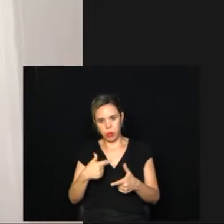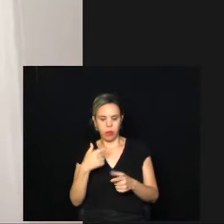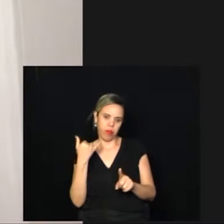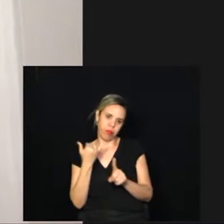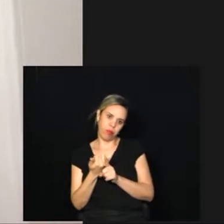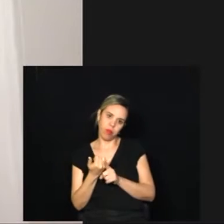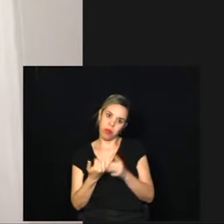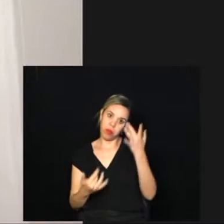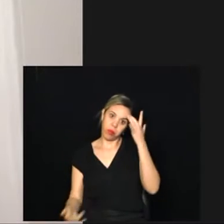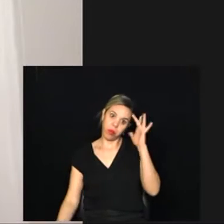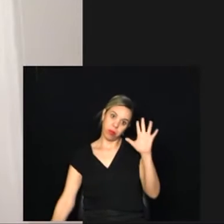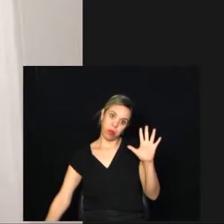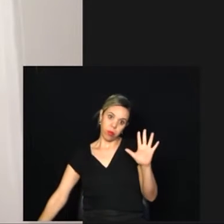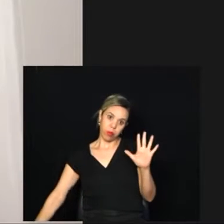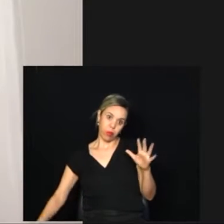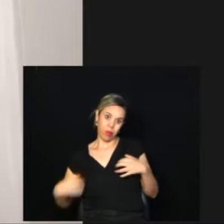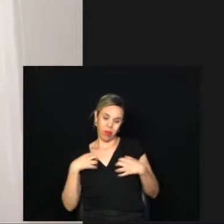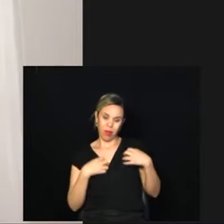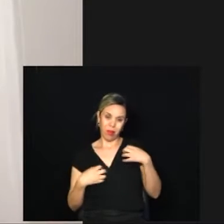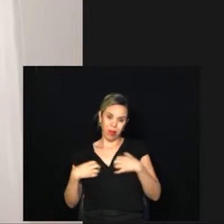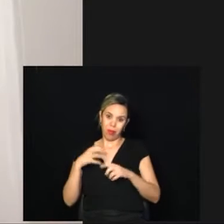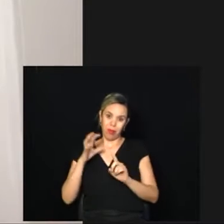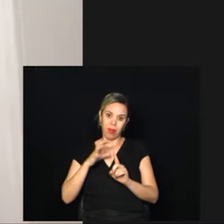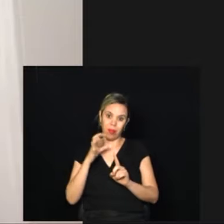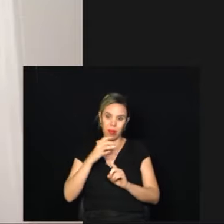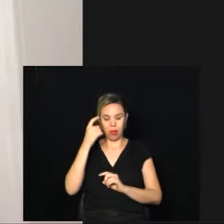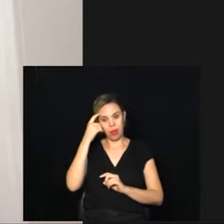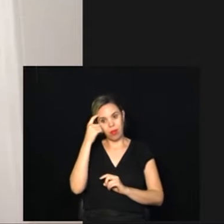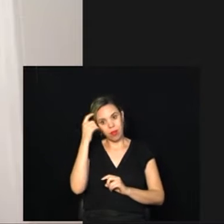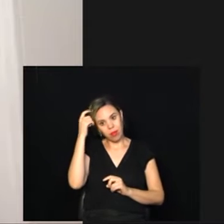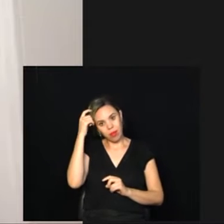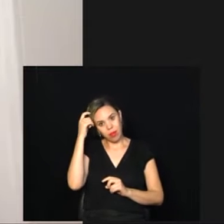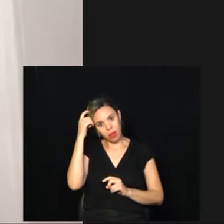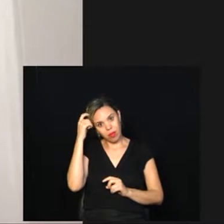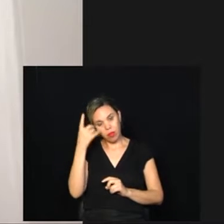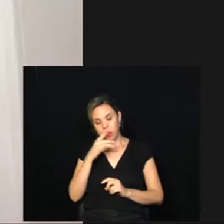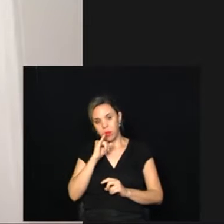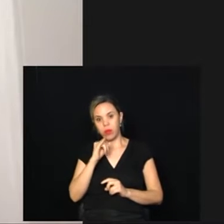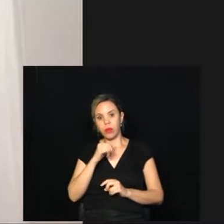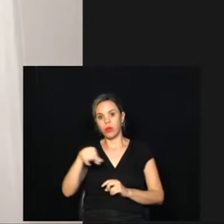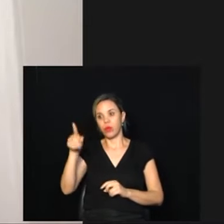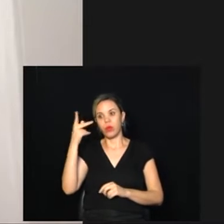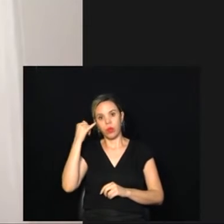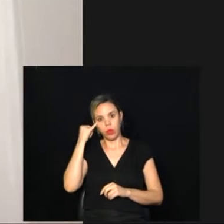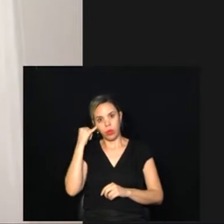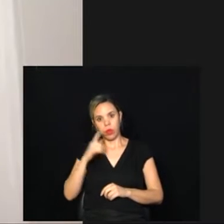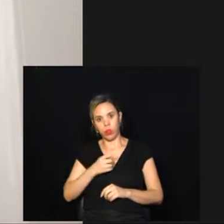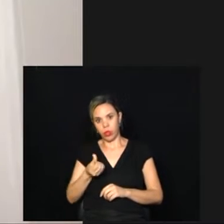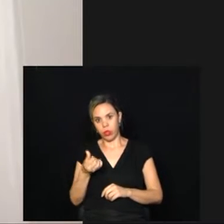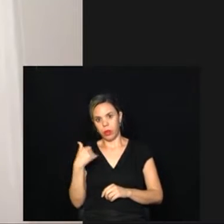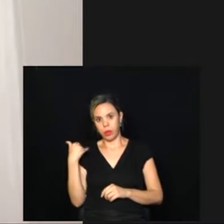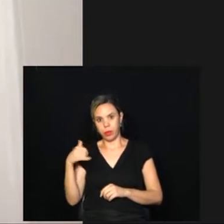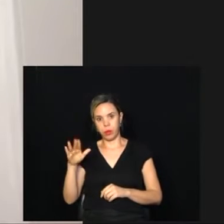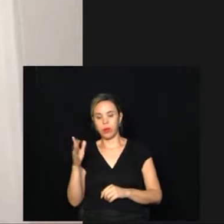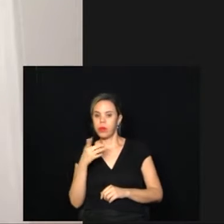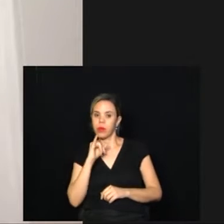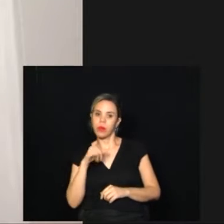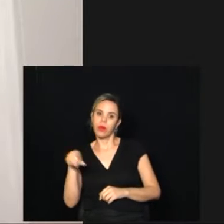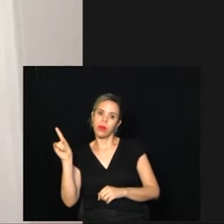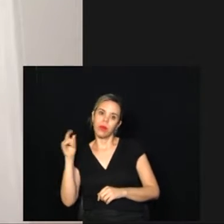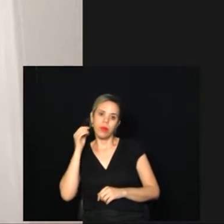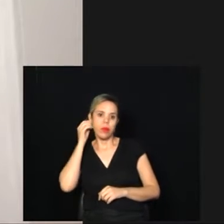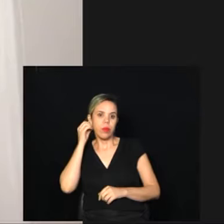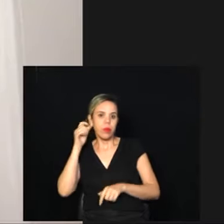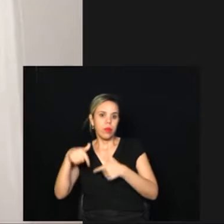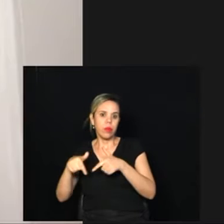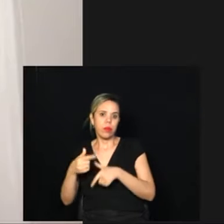bullying, né? E que causa muita pressão na nossa cabeça. E meu pai foi pro Japão, eu tinha 6 anos de idade e ele ficava